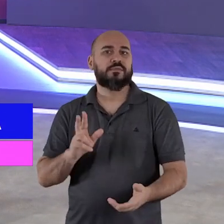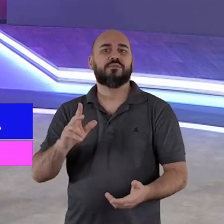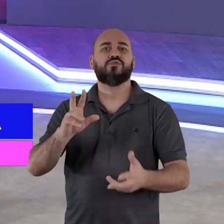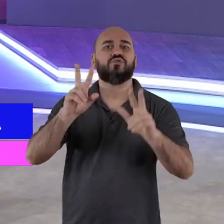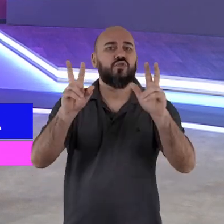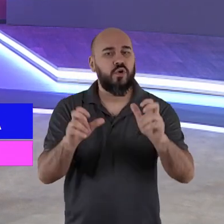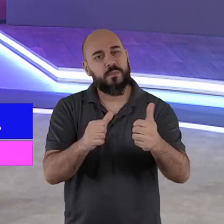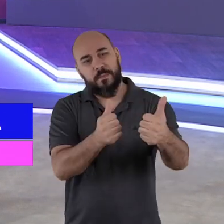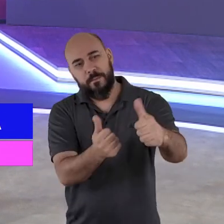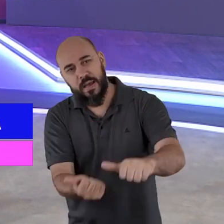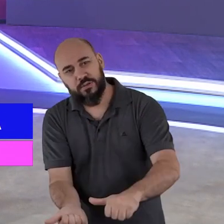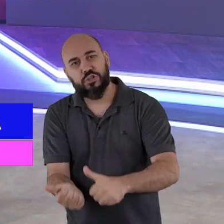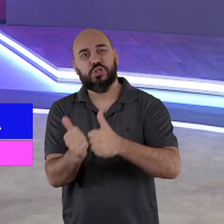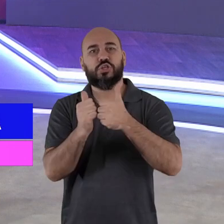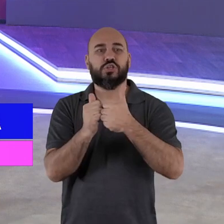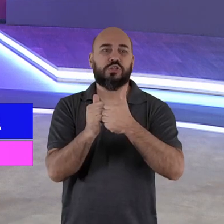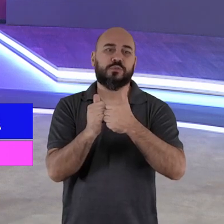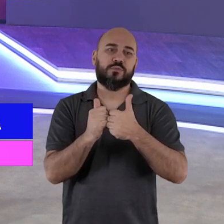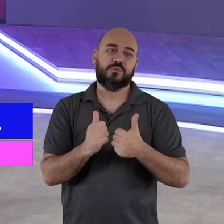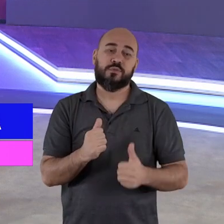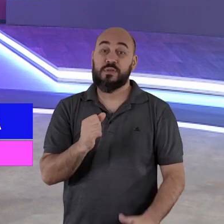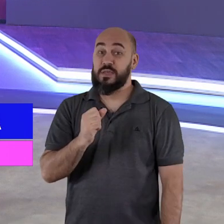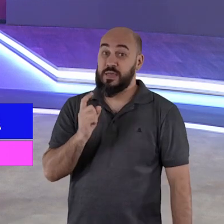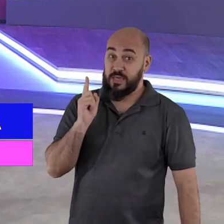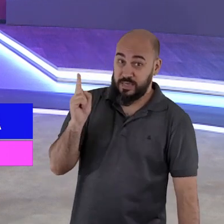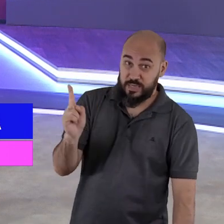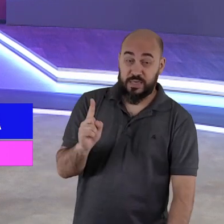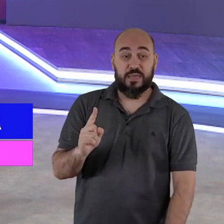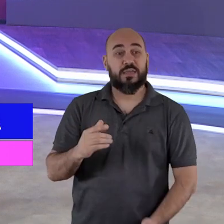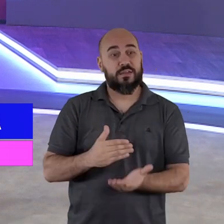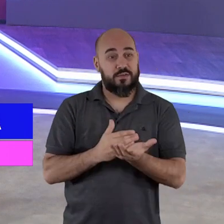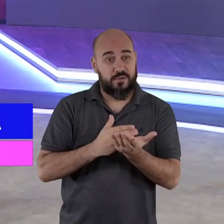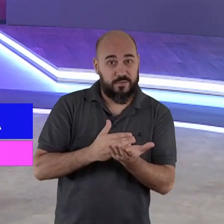Esse indivíduo foi quem iniciou a igreja